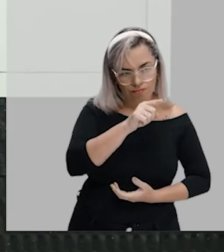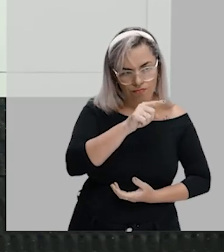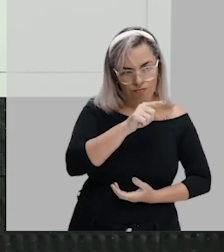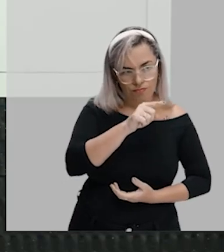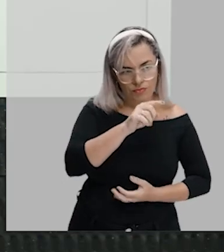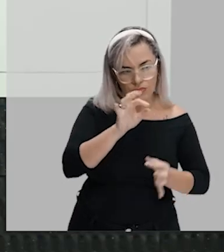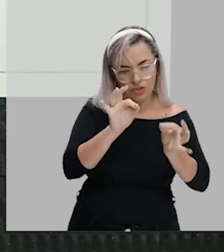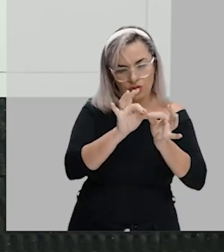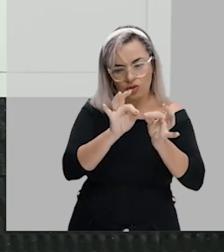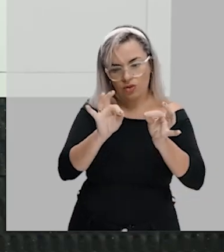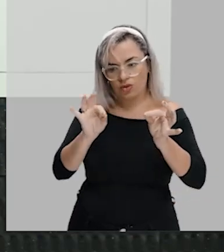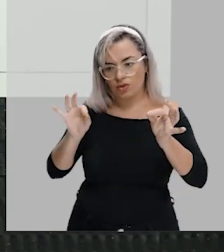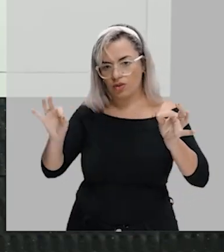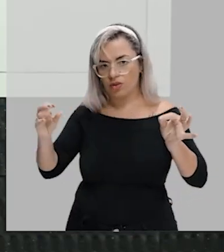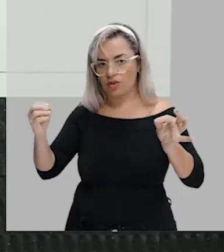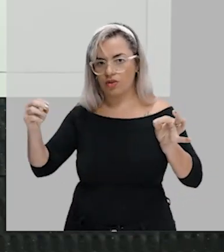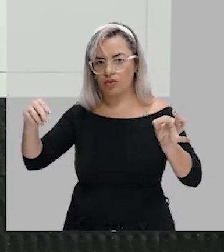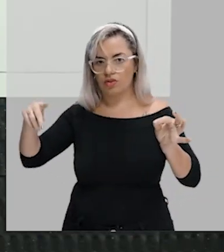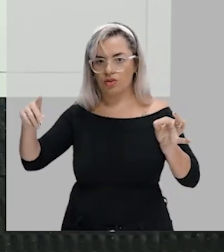comprimento de onda.